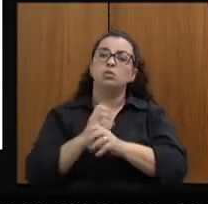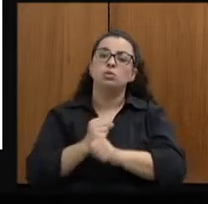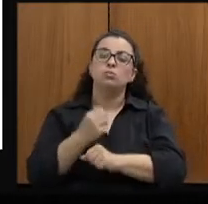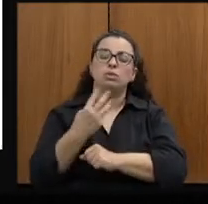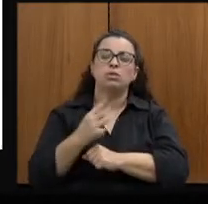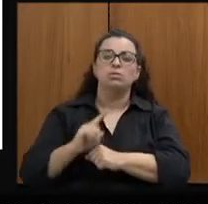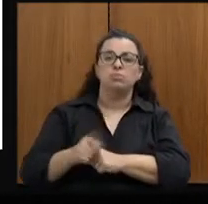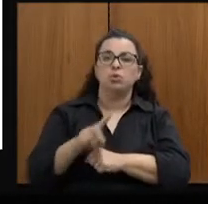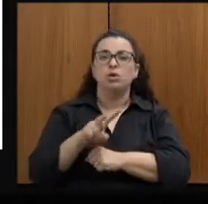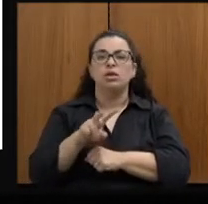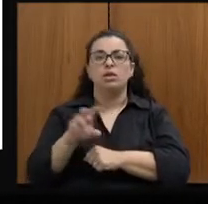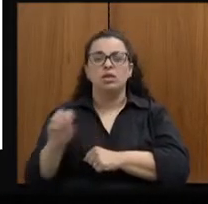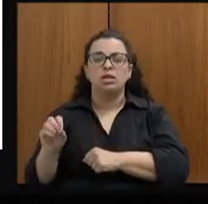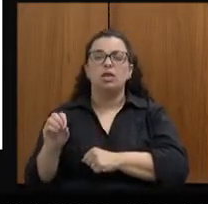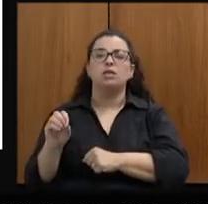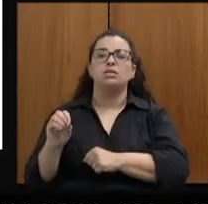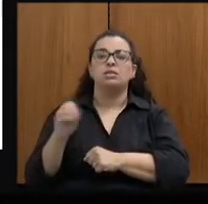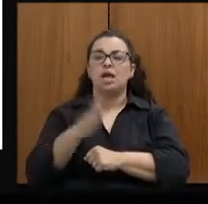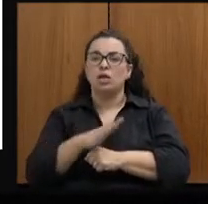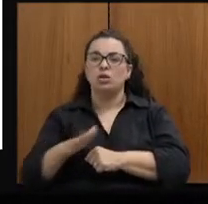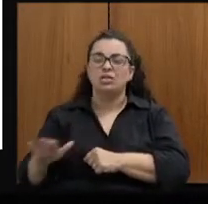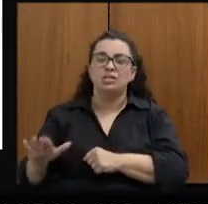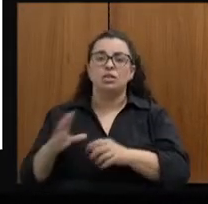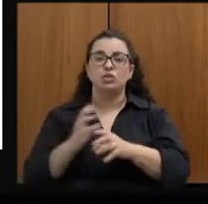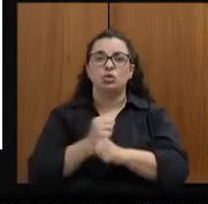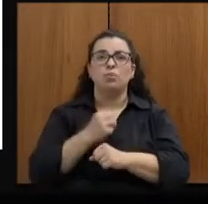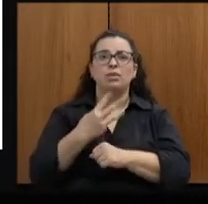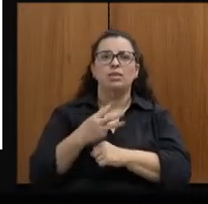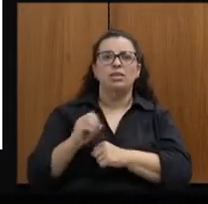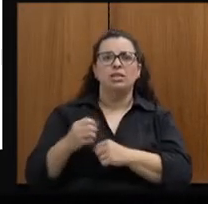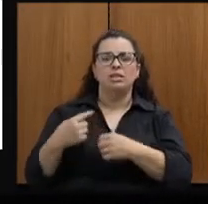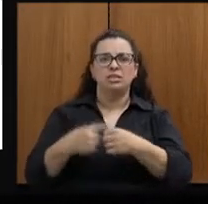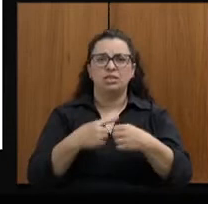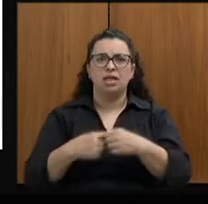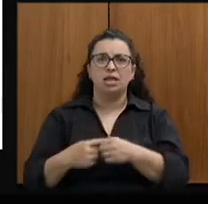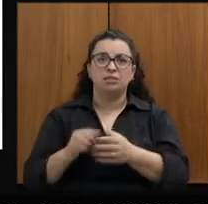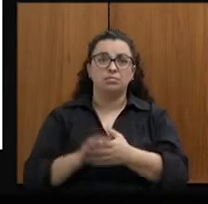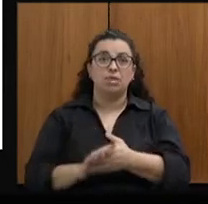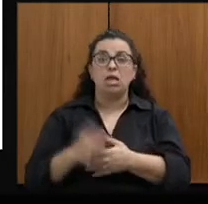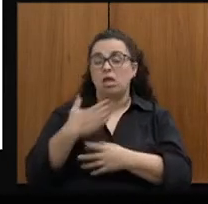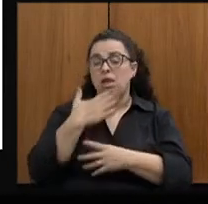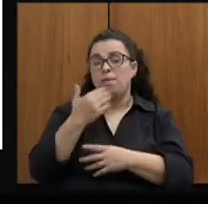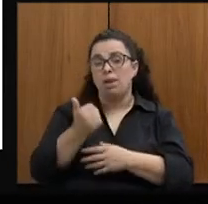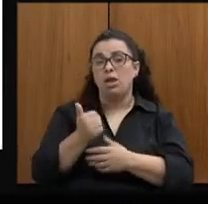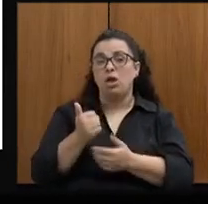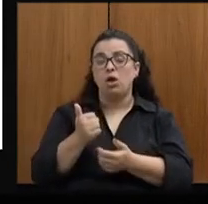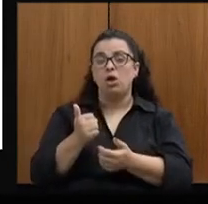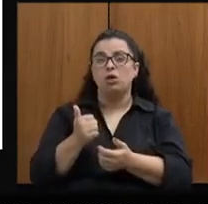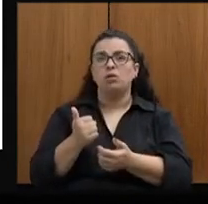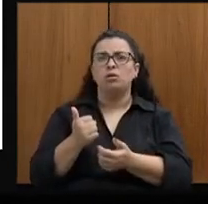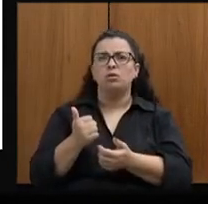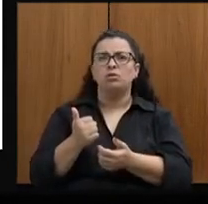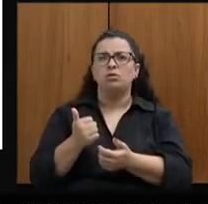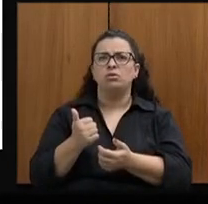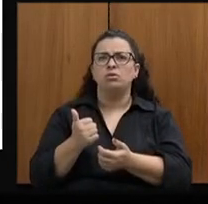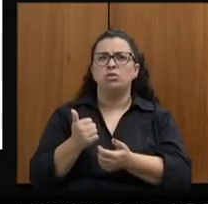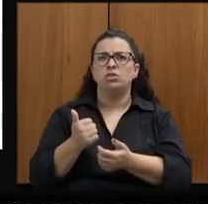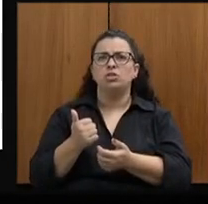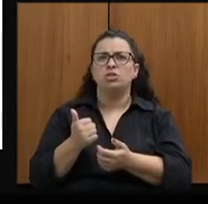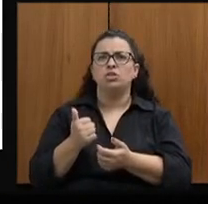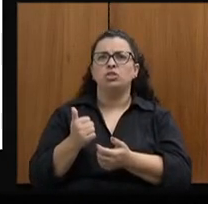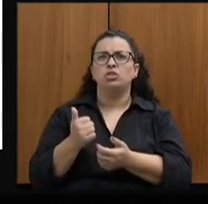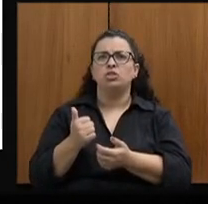adolescentes em 30 municípios. E a geração, melhor geração, é o esporte para idosos, 2.300 vagas disponíveis